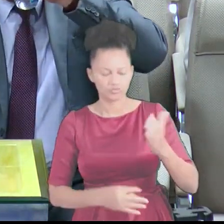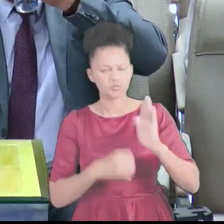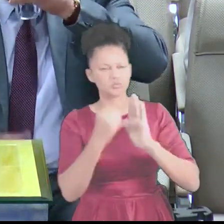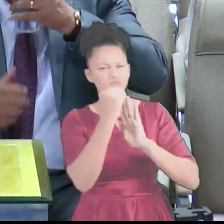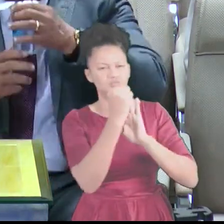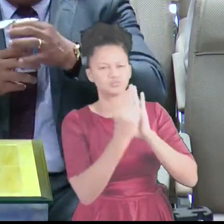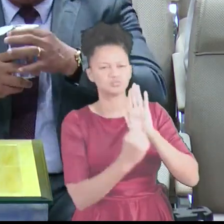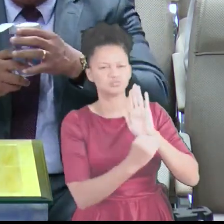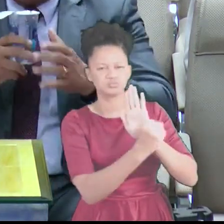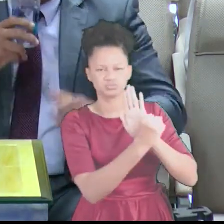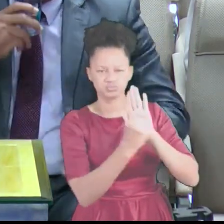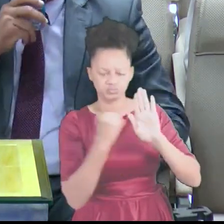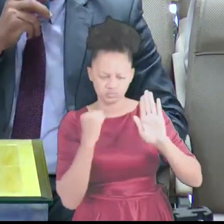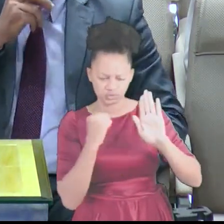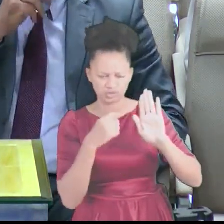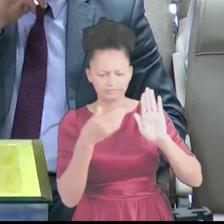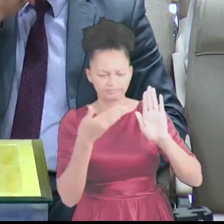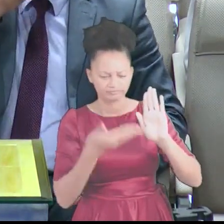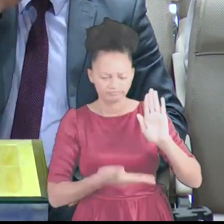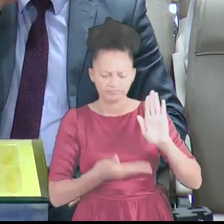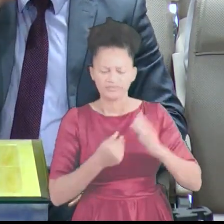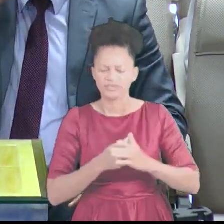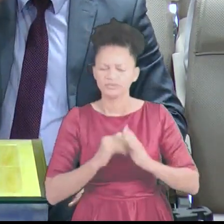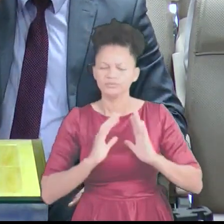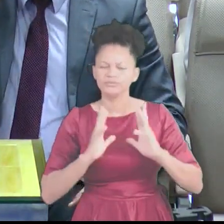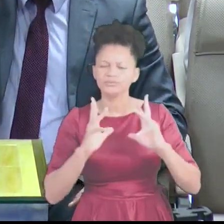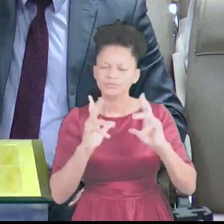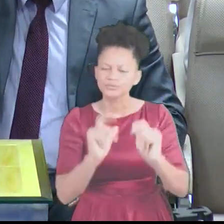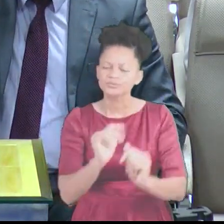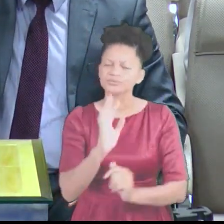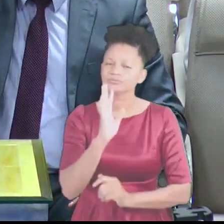que ele é conhecido de todos nós.